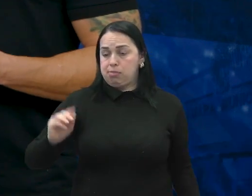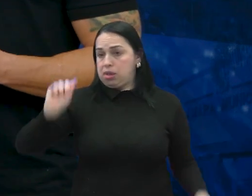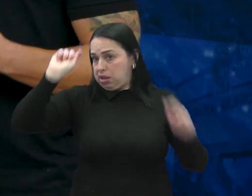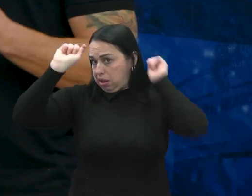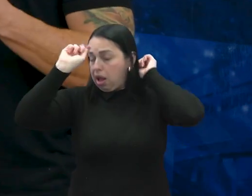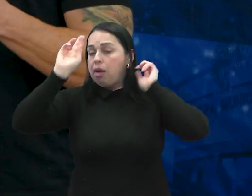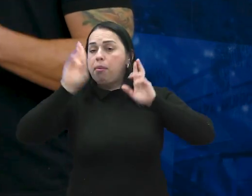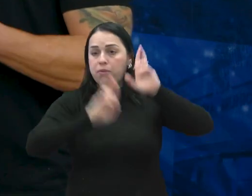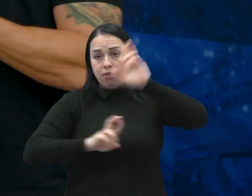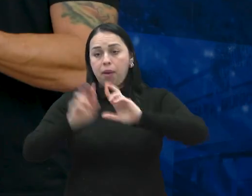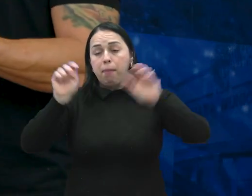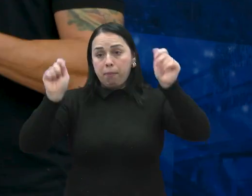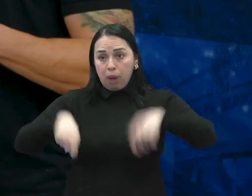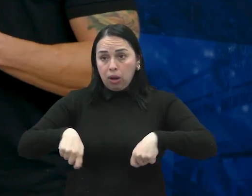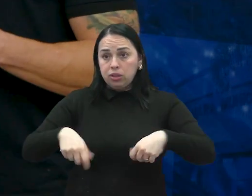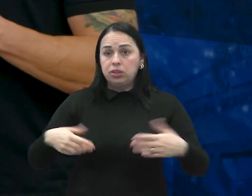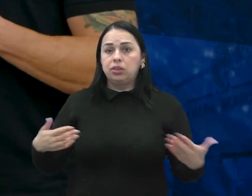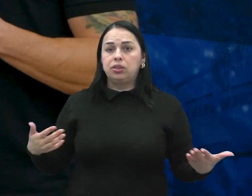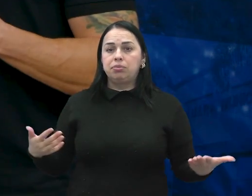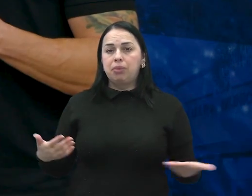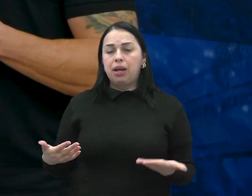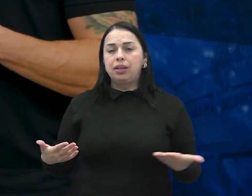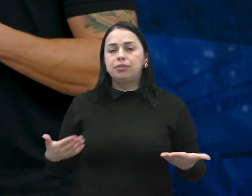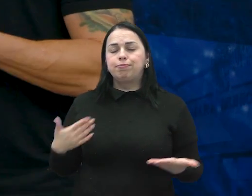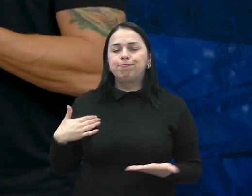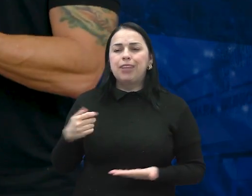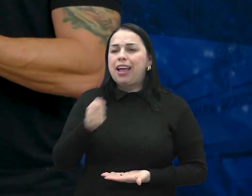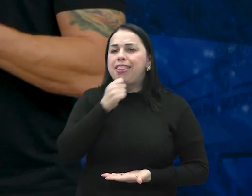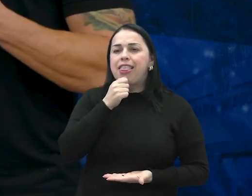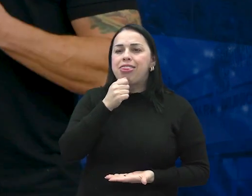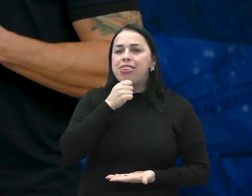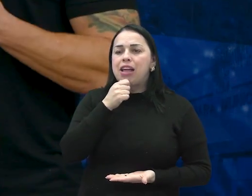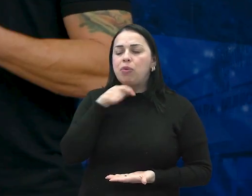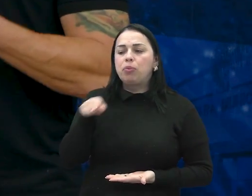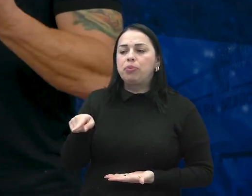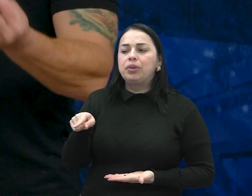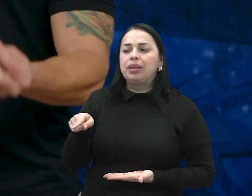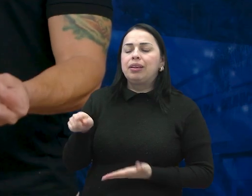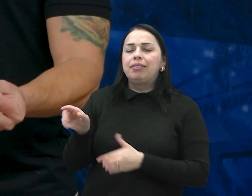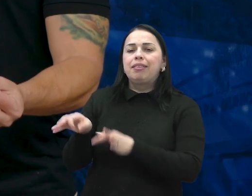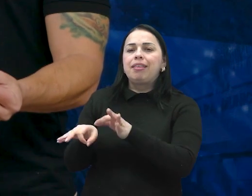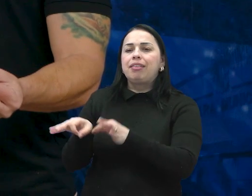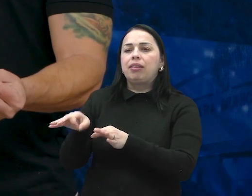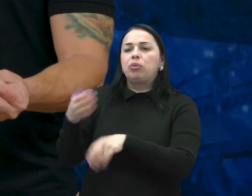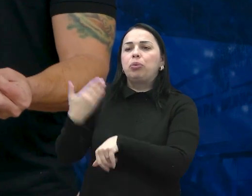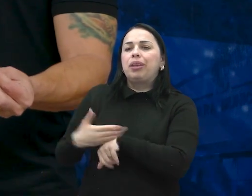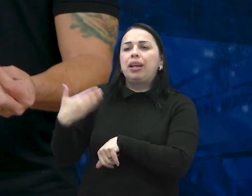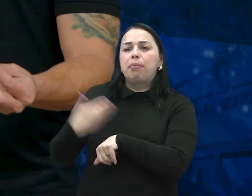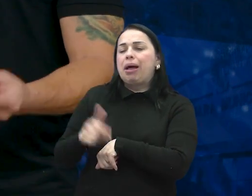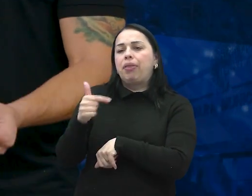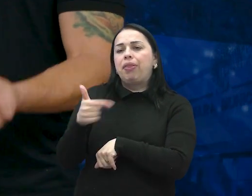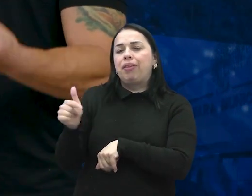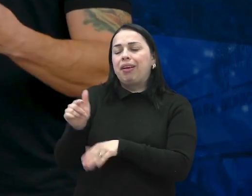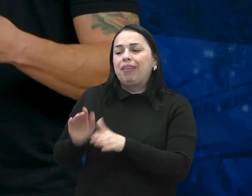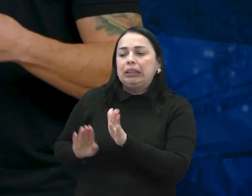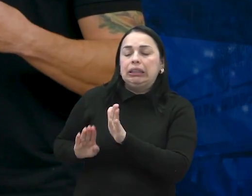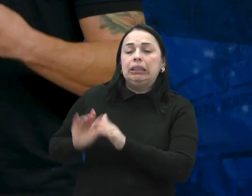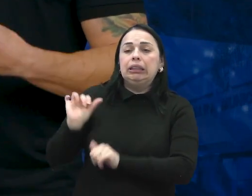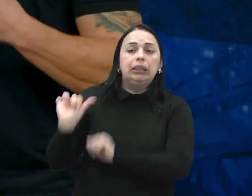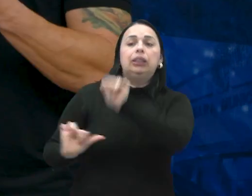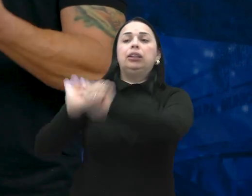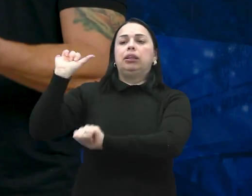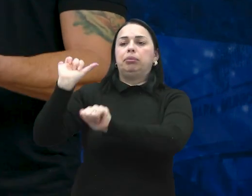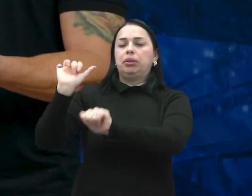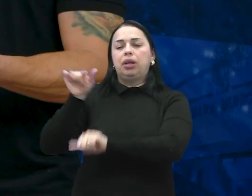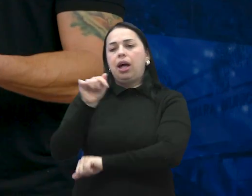essa fiscalização. O que aconteceu é que a gente ainda não viu um avanço no preparo operacional das equipes municipais, mas sim,